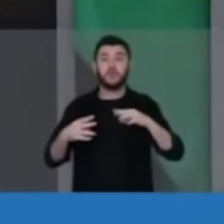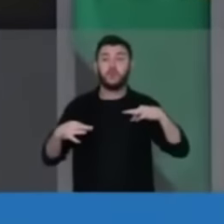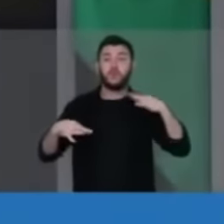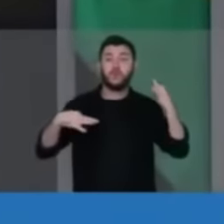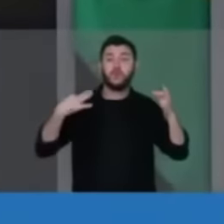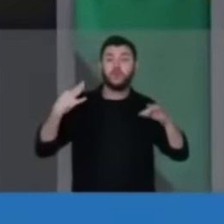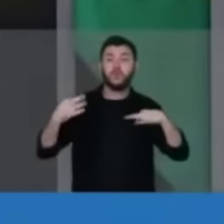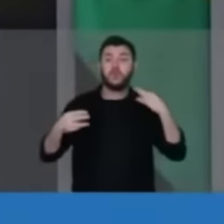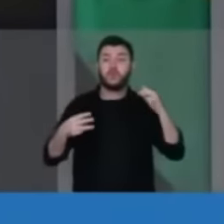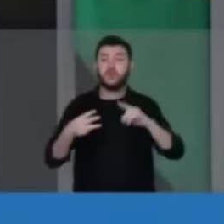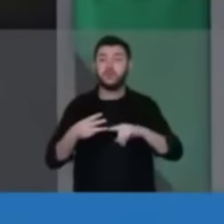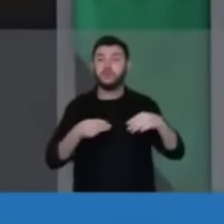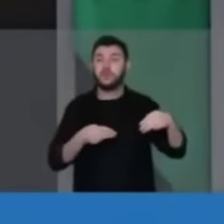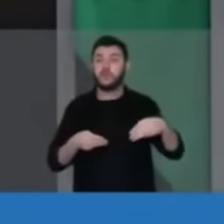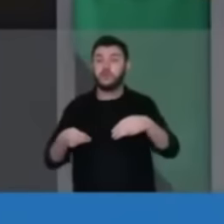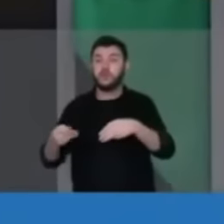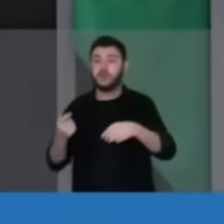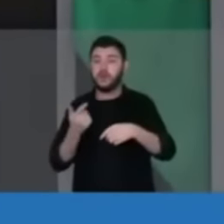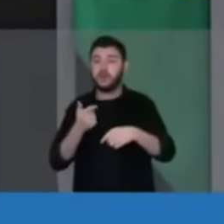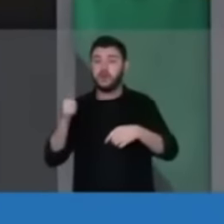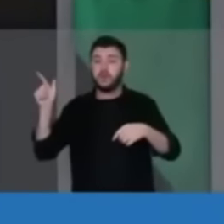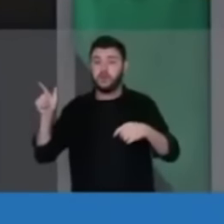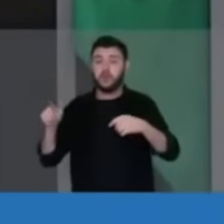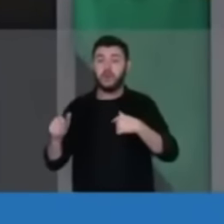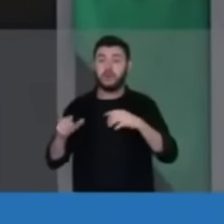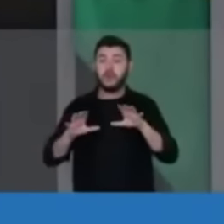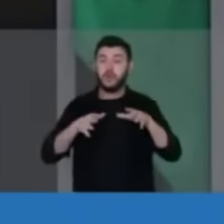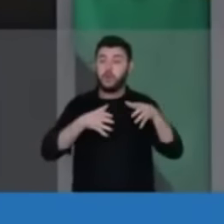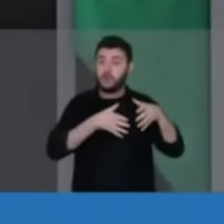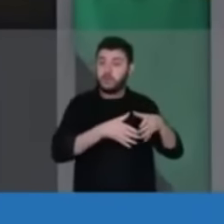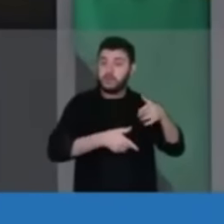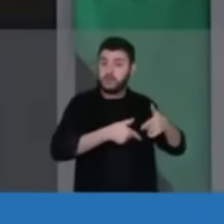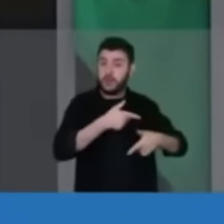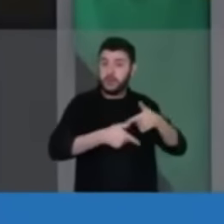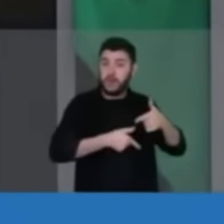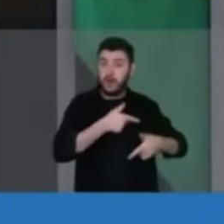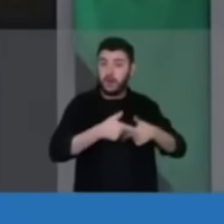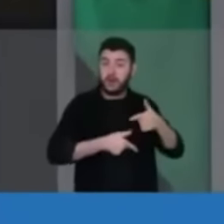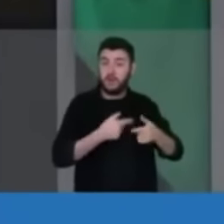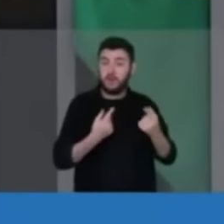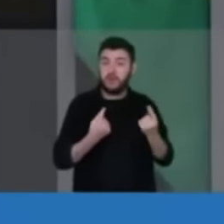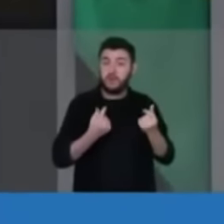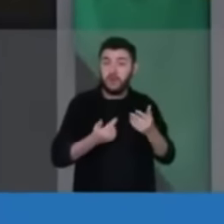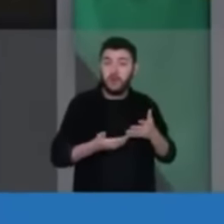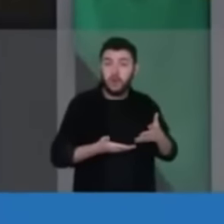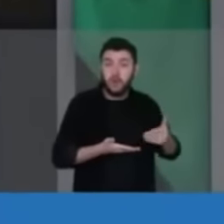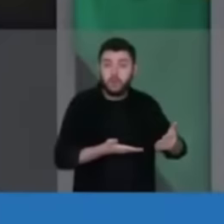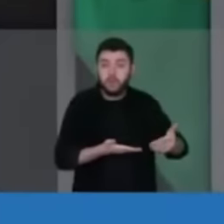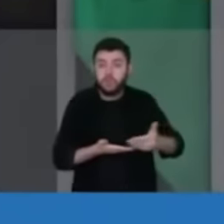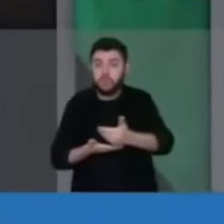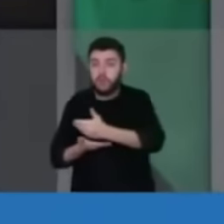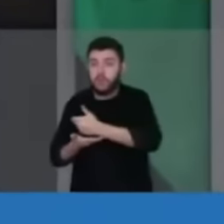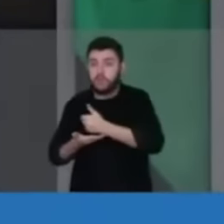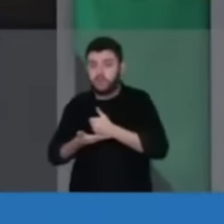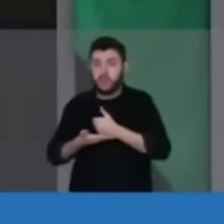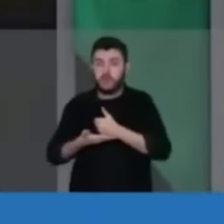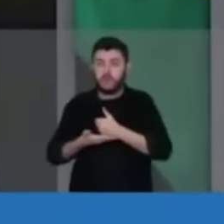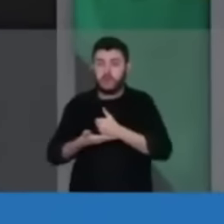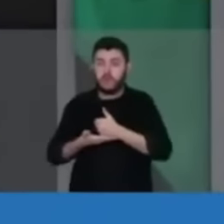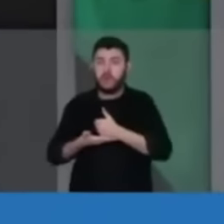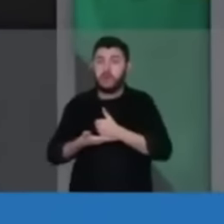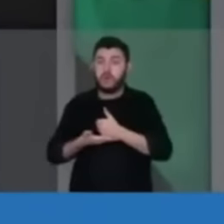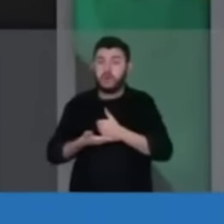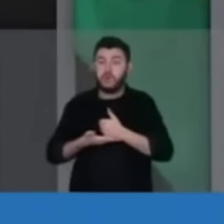comissão de saúde então na prática estão me tirando muito do poder que eu